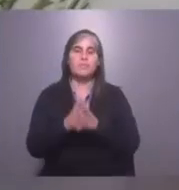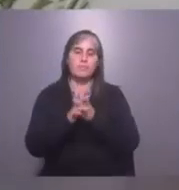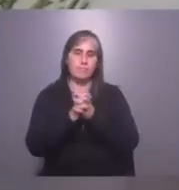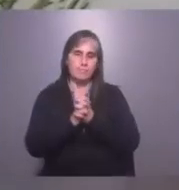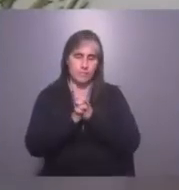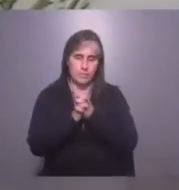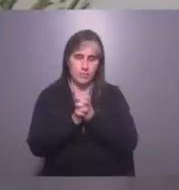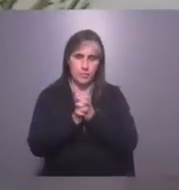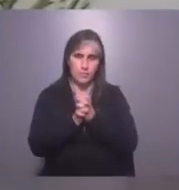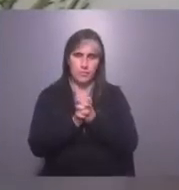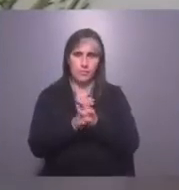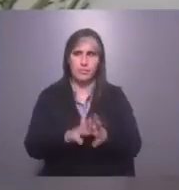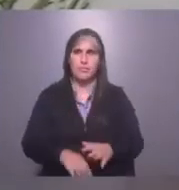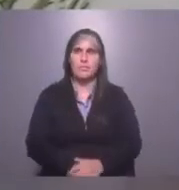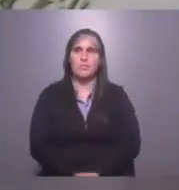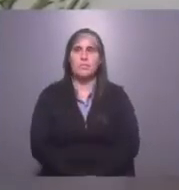Oremos.